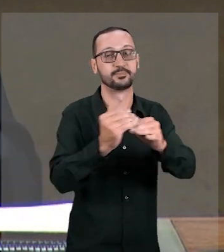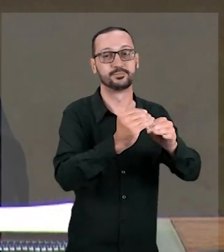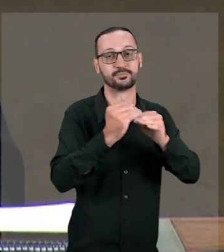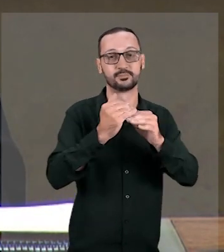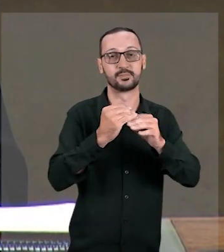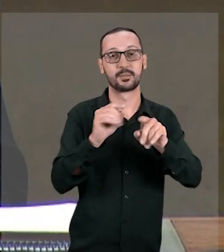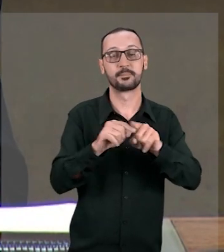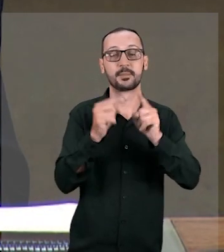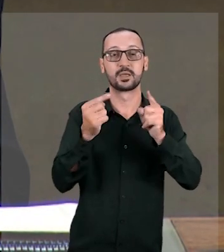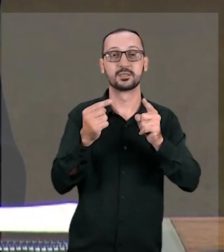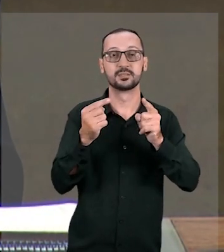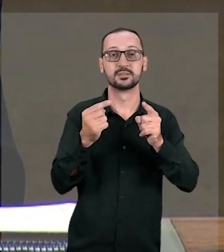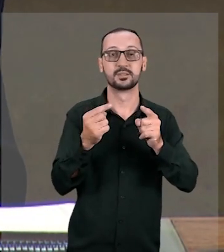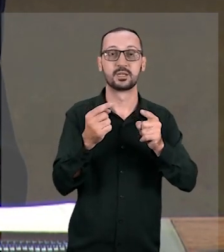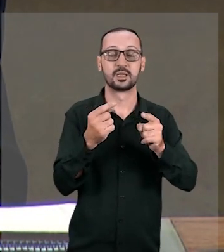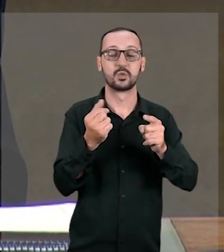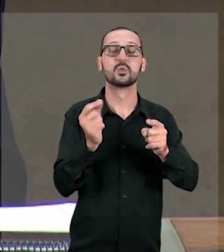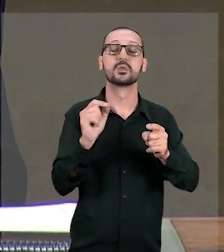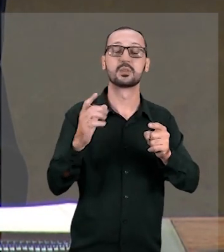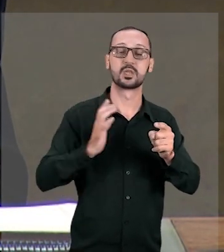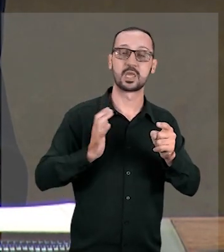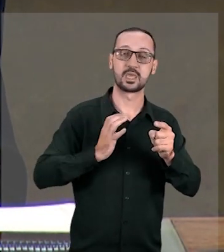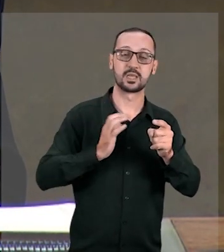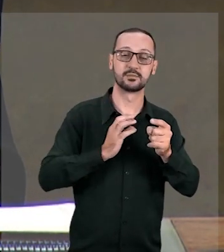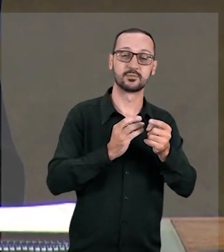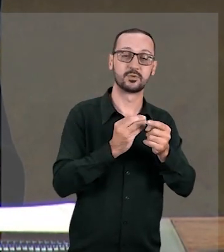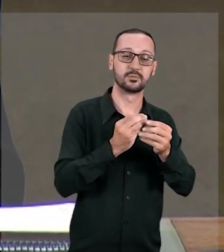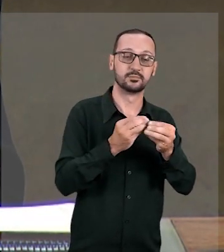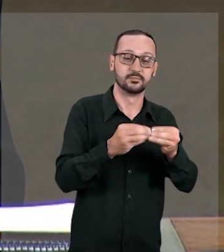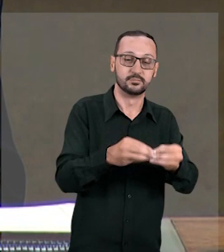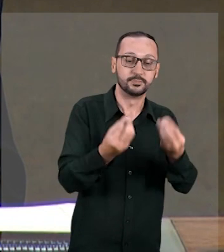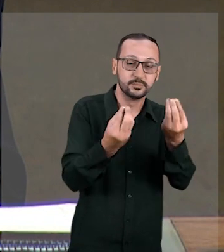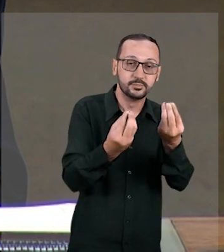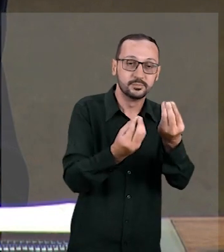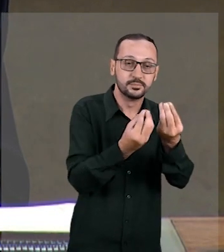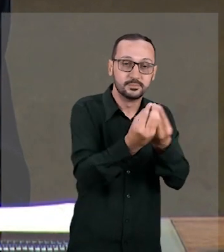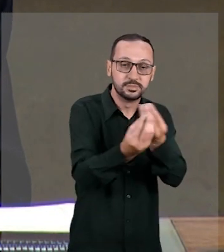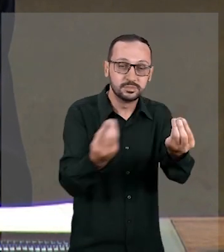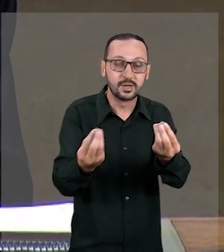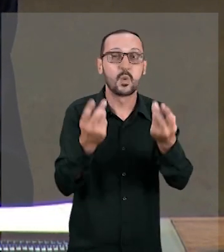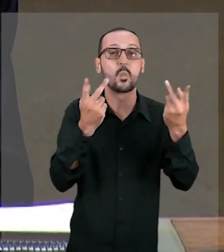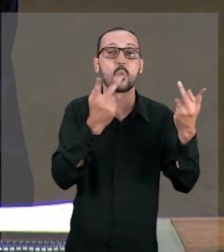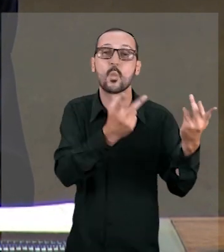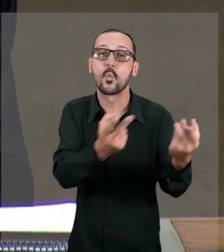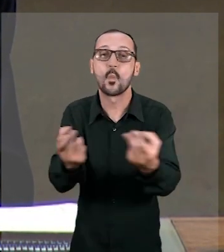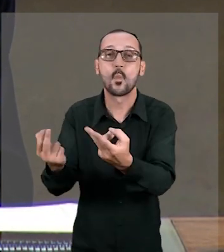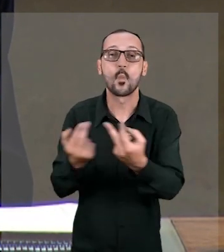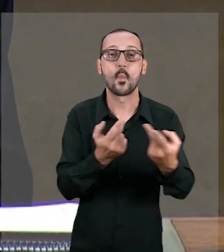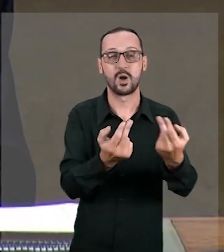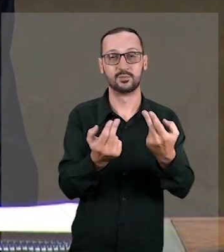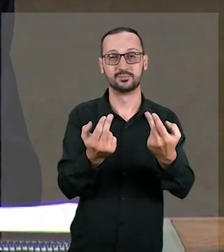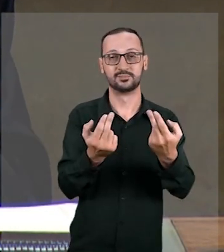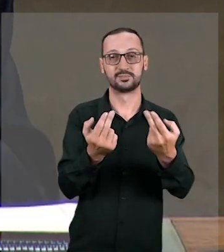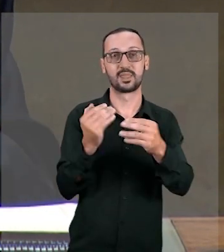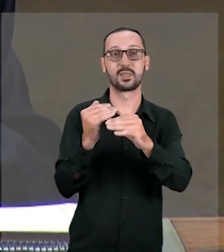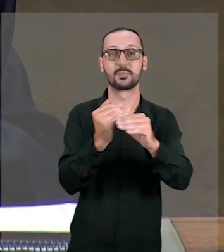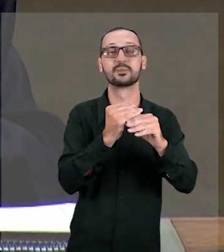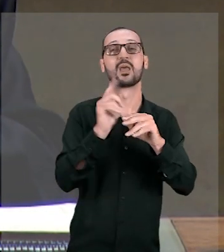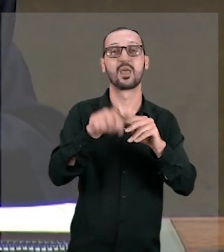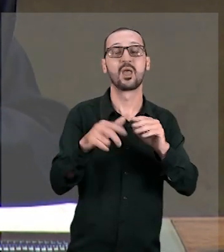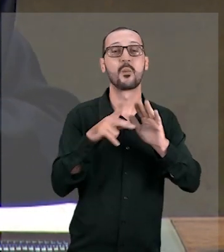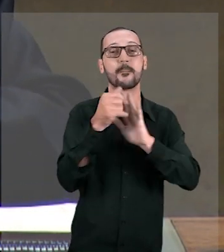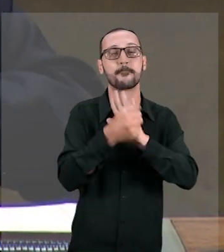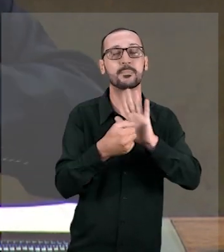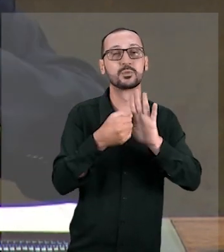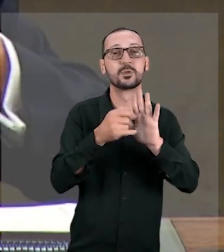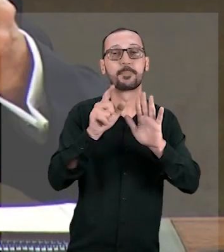distribuir adequadamente as riquezas. Isso é muito importante para fazer um grande país. A democracia é um projeto